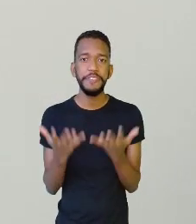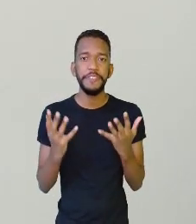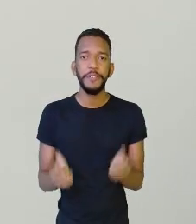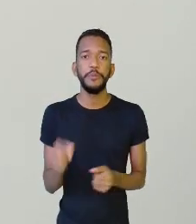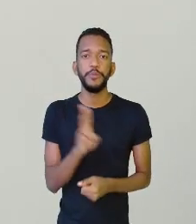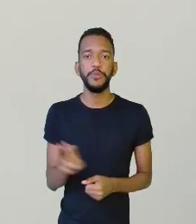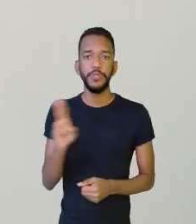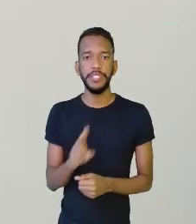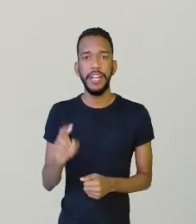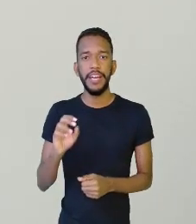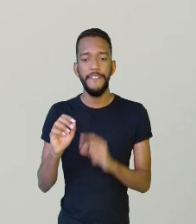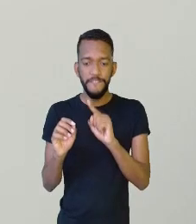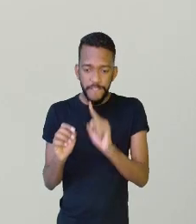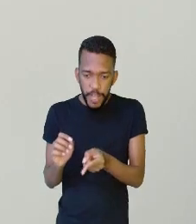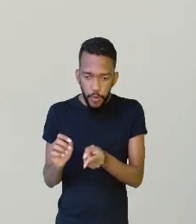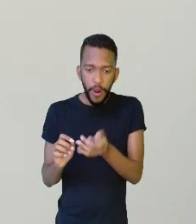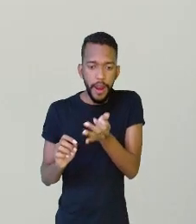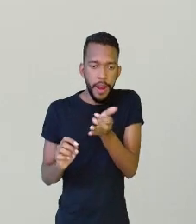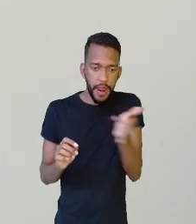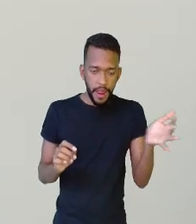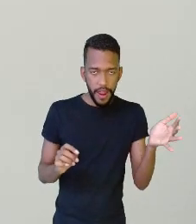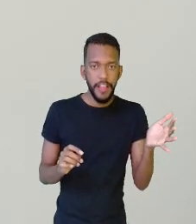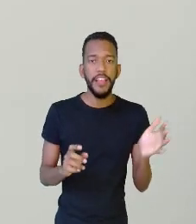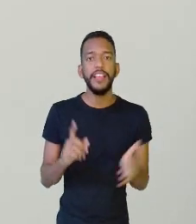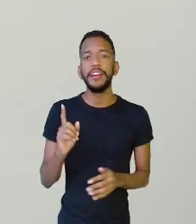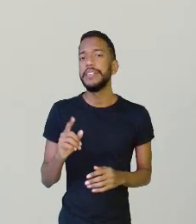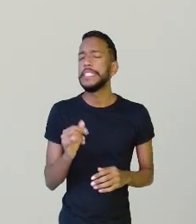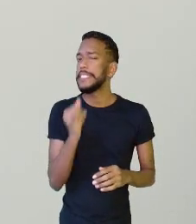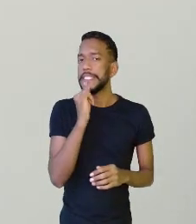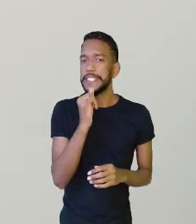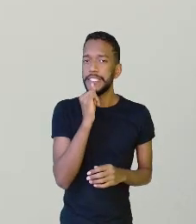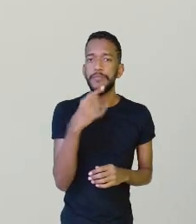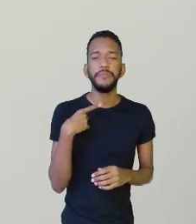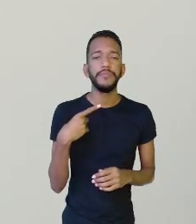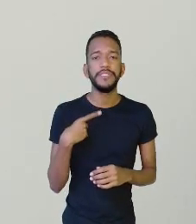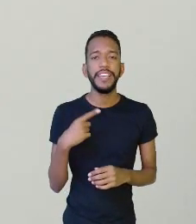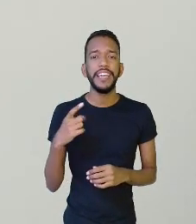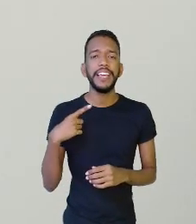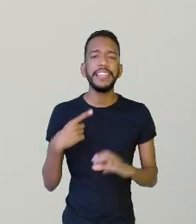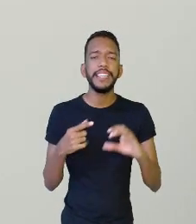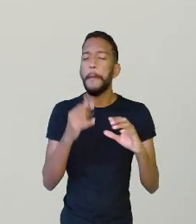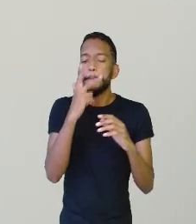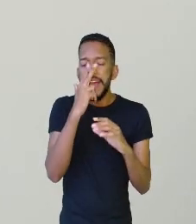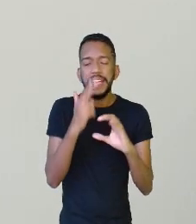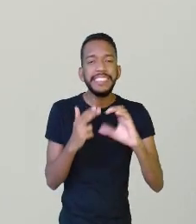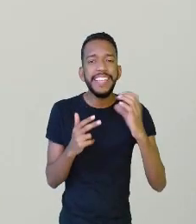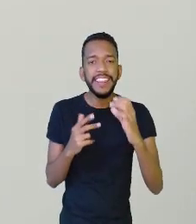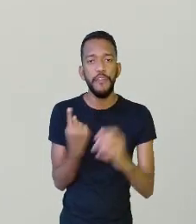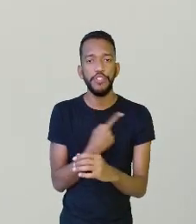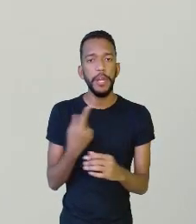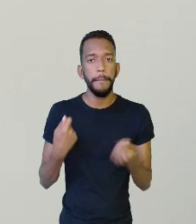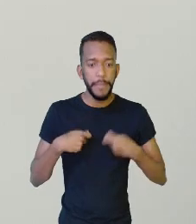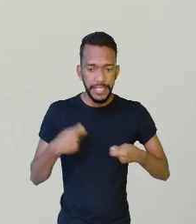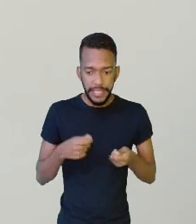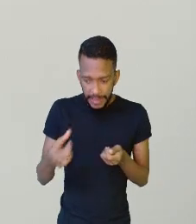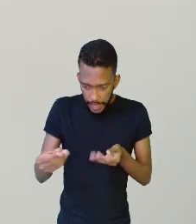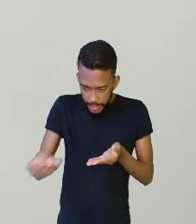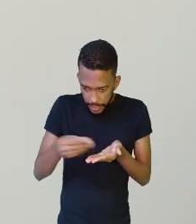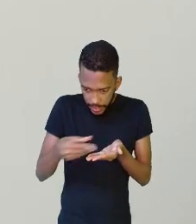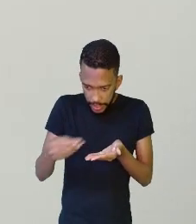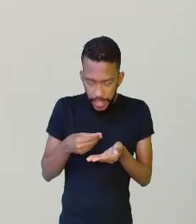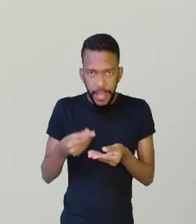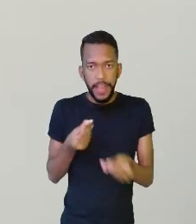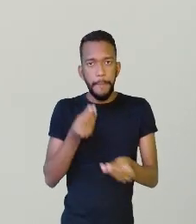os decimais. Os números decimais, normalmente, são aqueles centavos que a gente precisa para receber o troco.